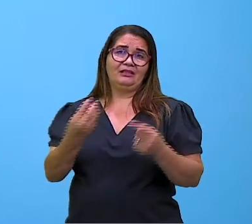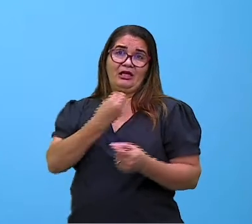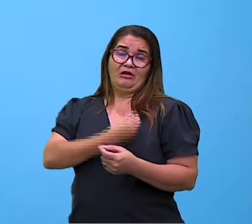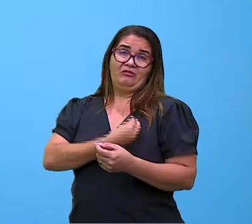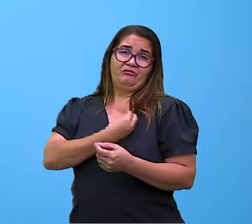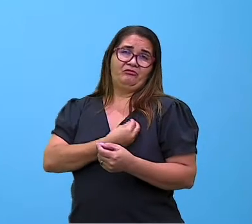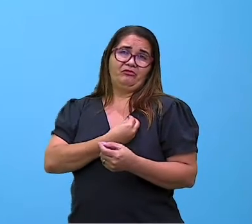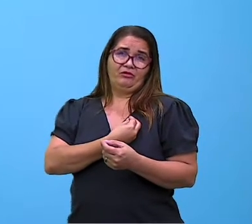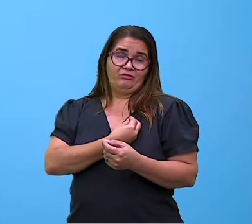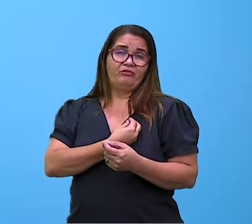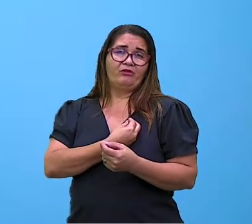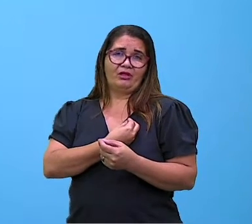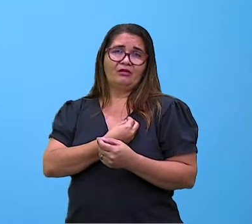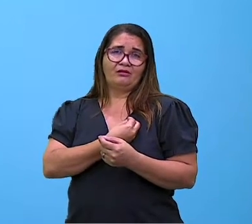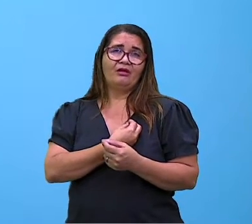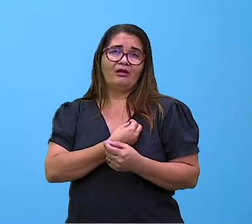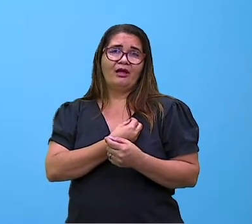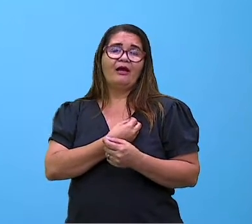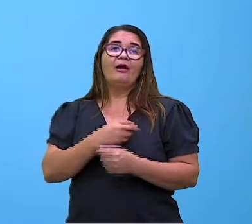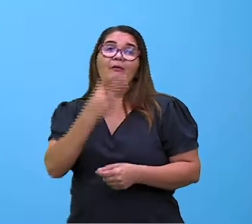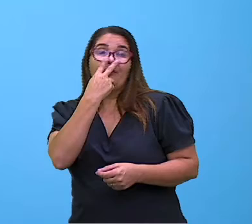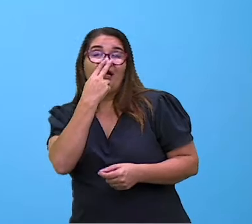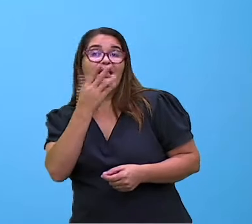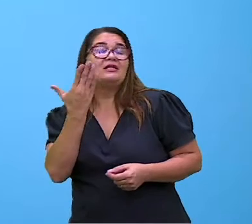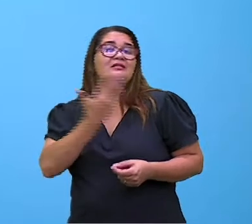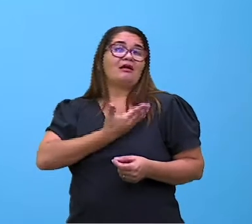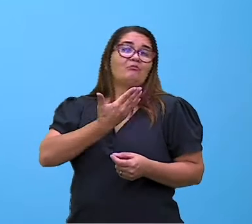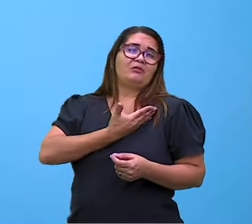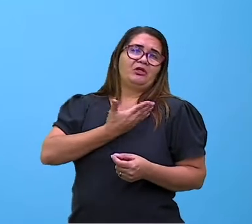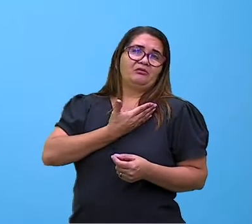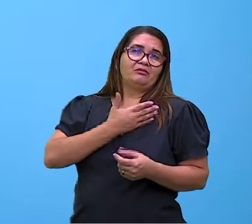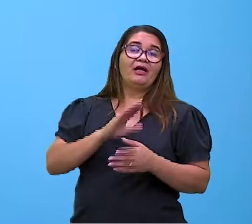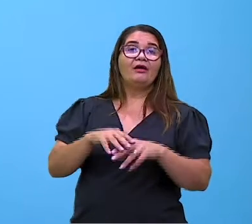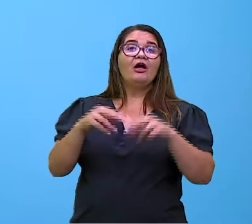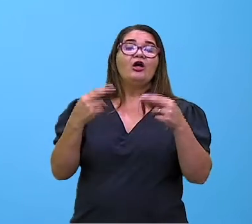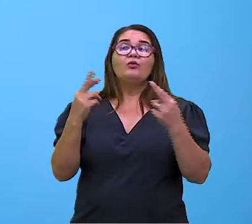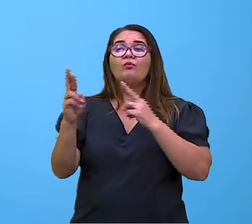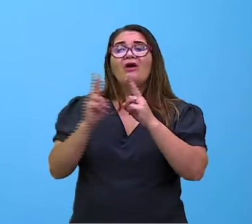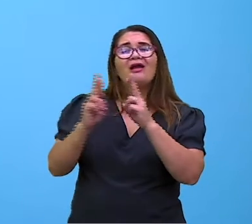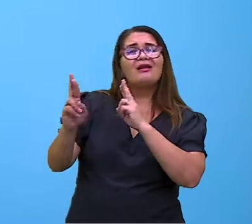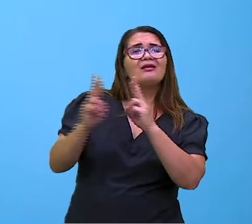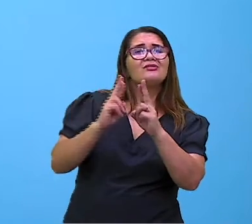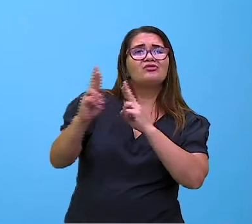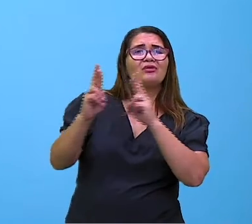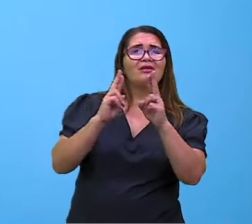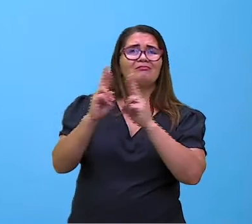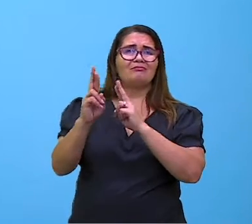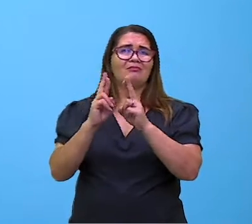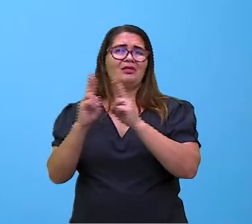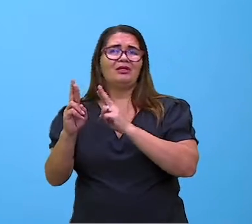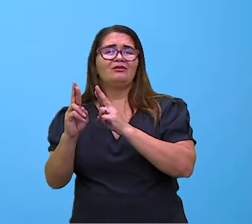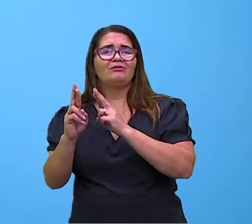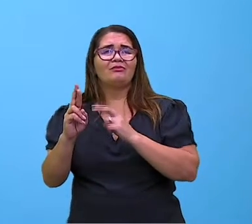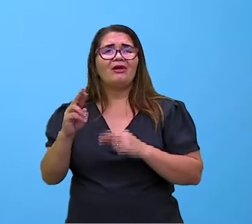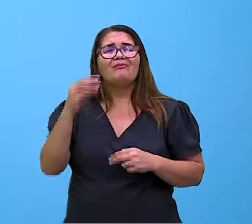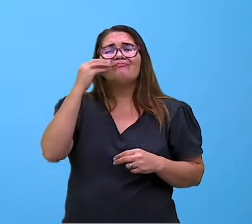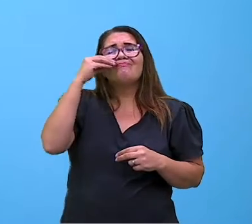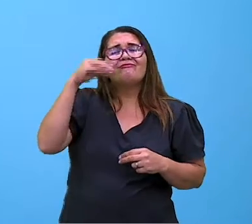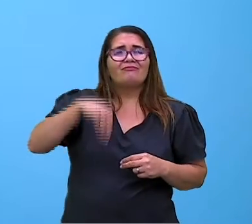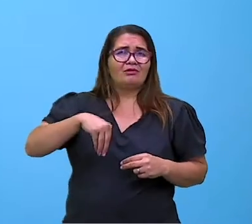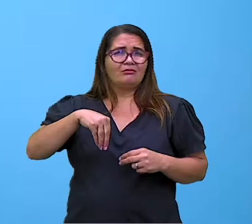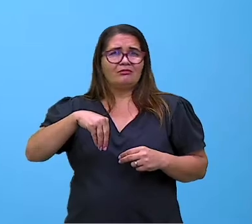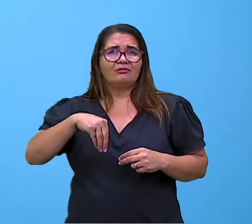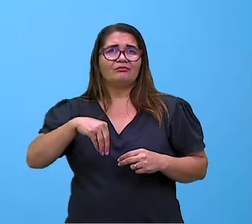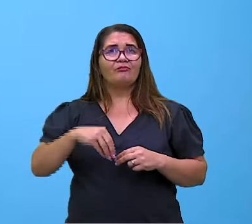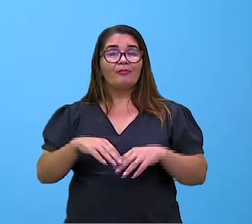Então, pode ser esse tipo de coisa. Mas por que, professora, você está falando isso? Para, no contexto da situação, você tentar